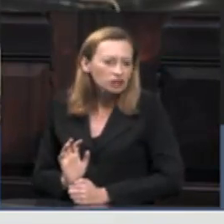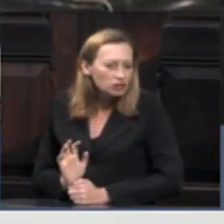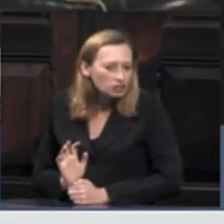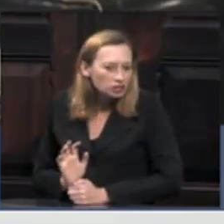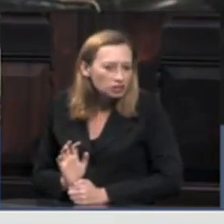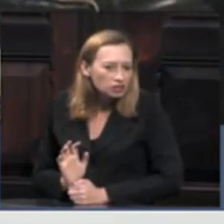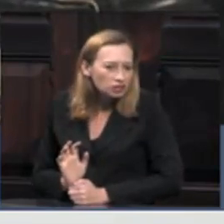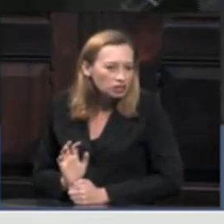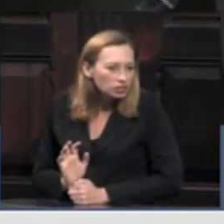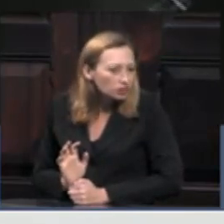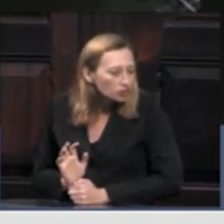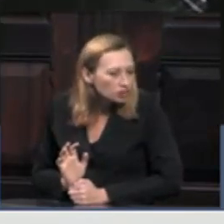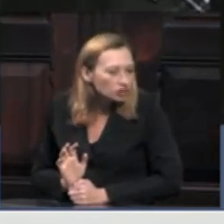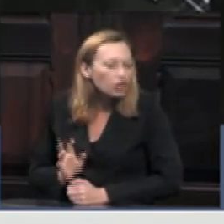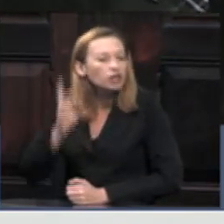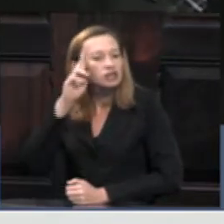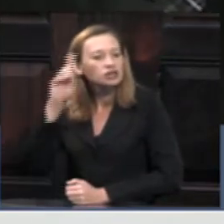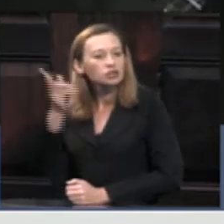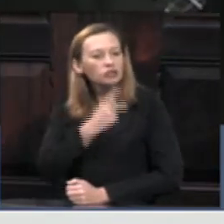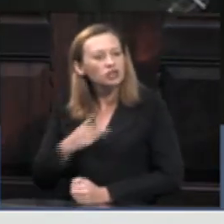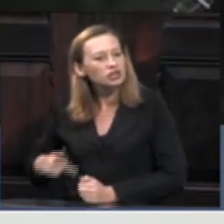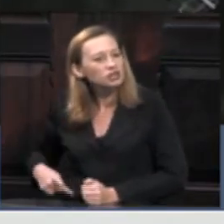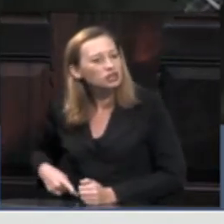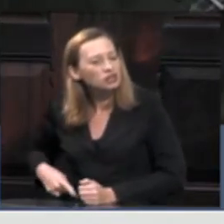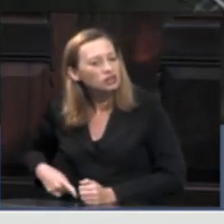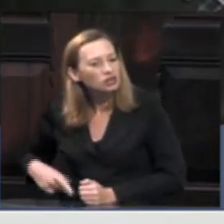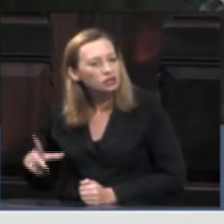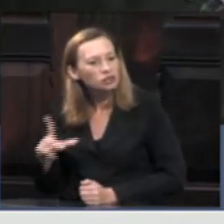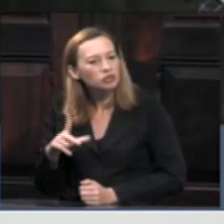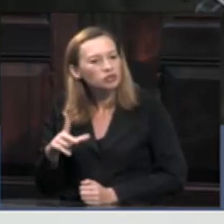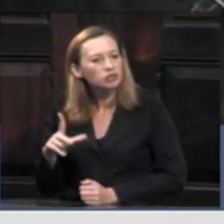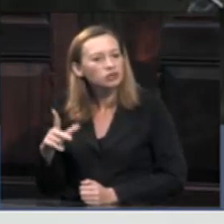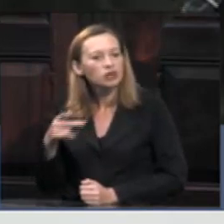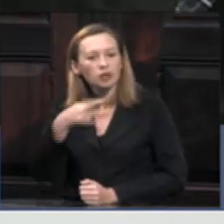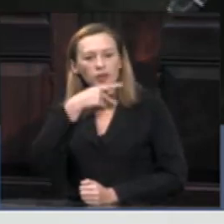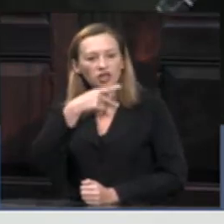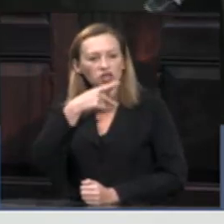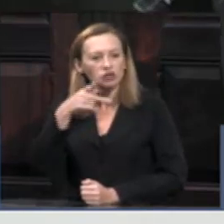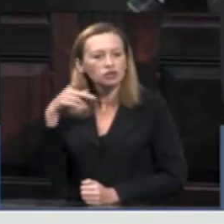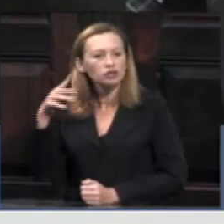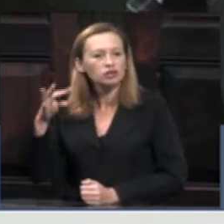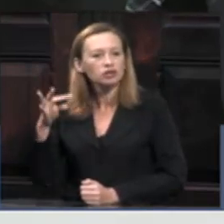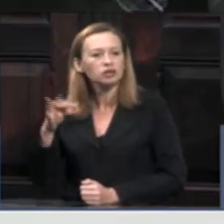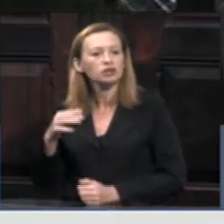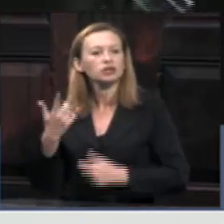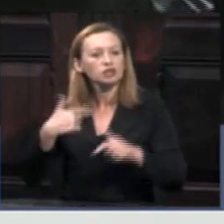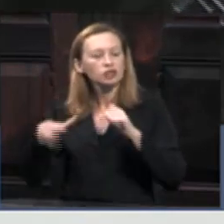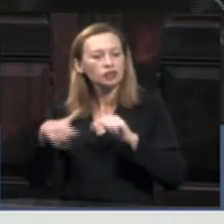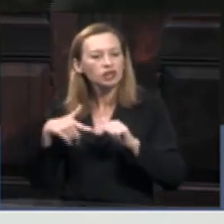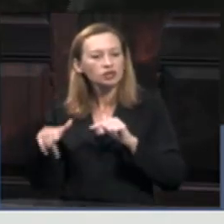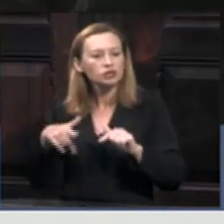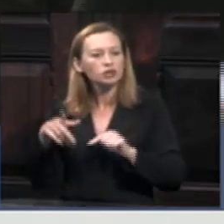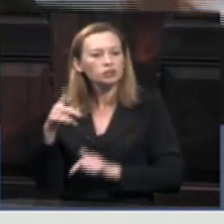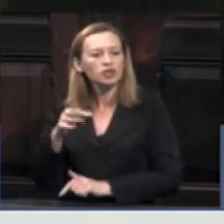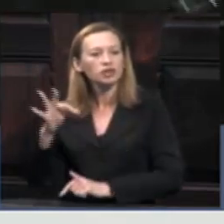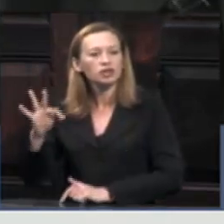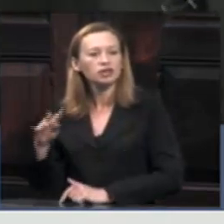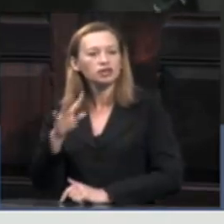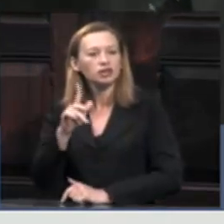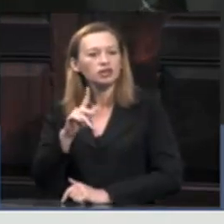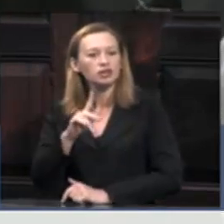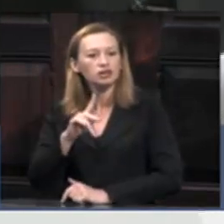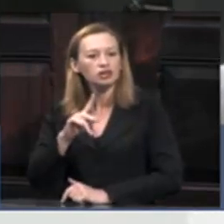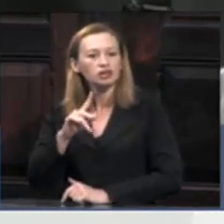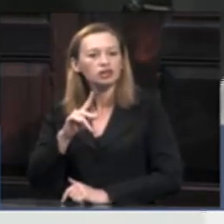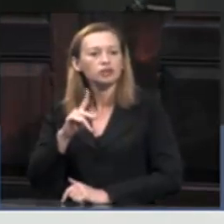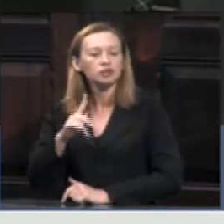Deputado Gilberto Palmari. Senhor presidente, o Partido dos Trabalhadores é a favor da derrubada